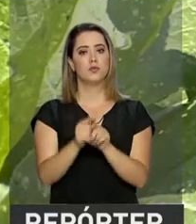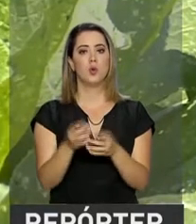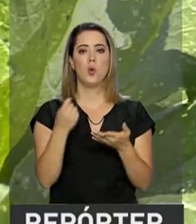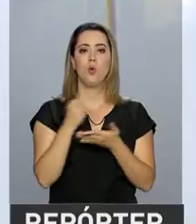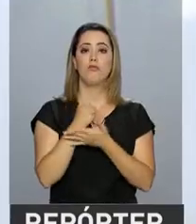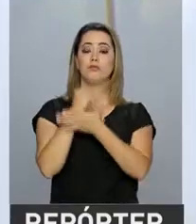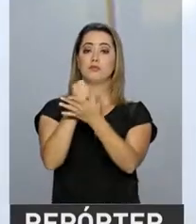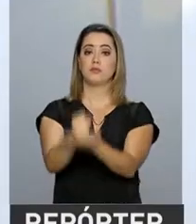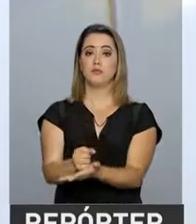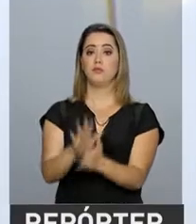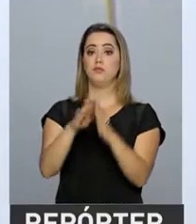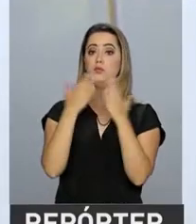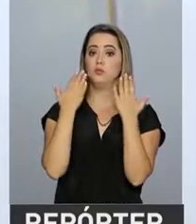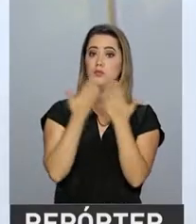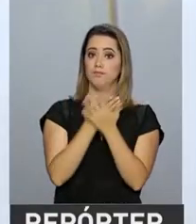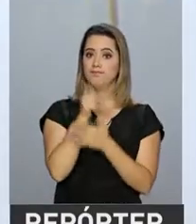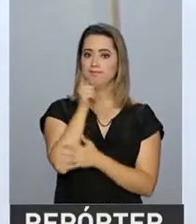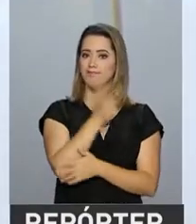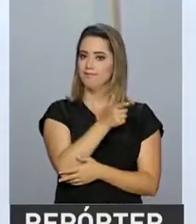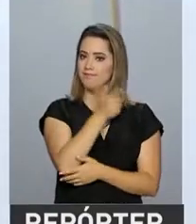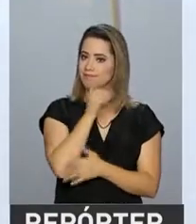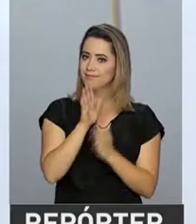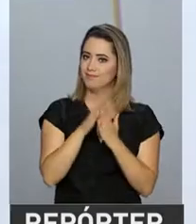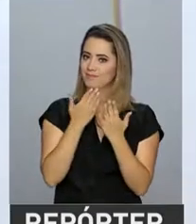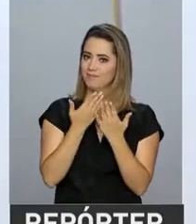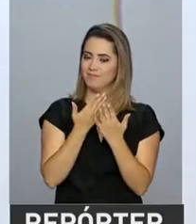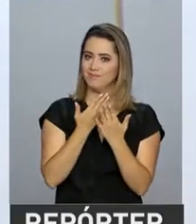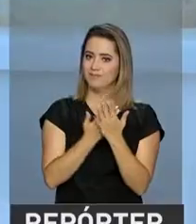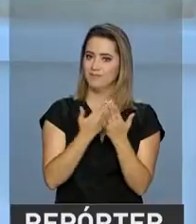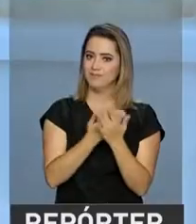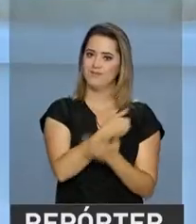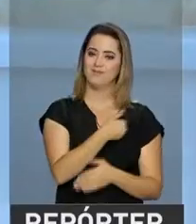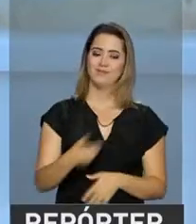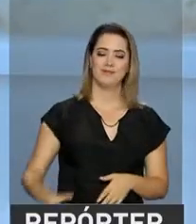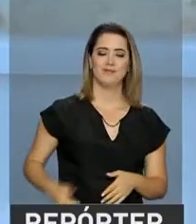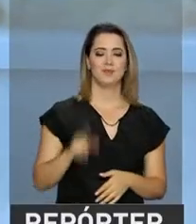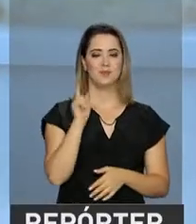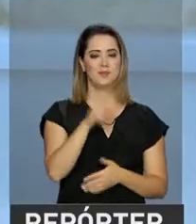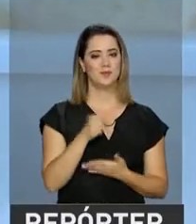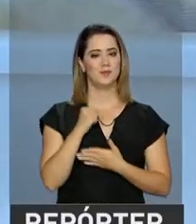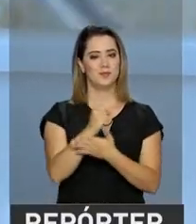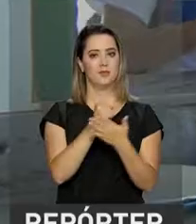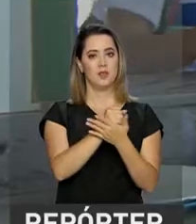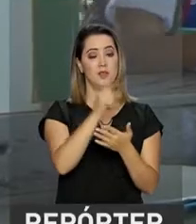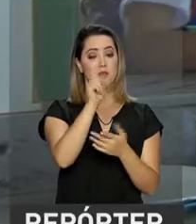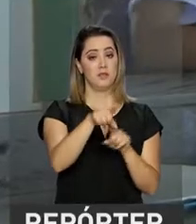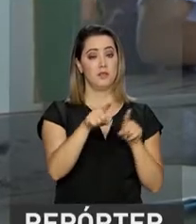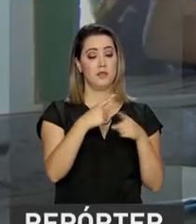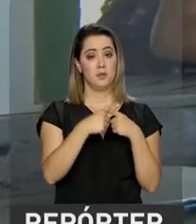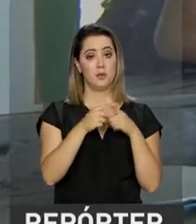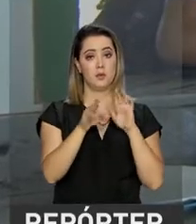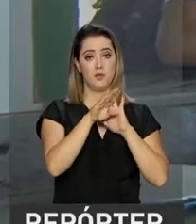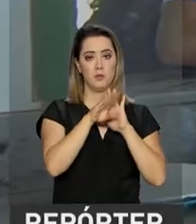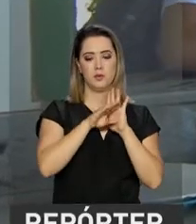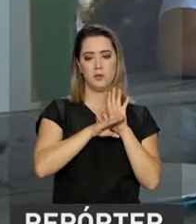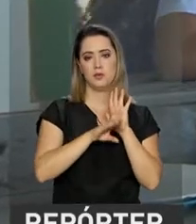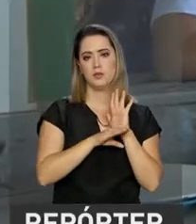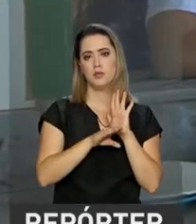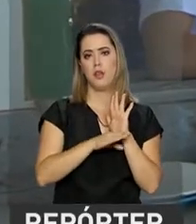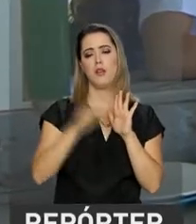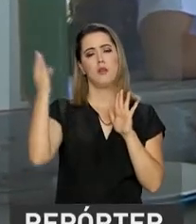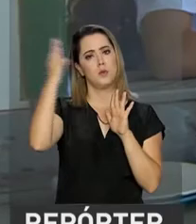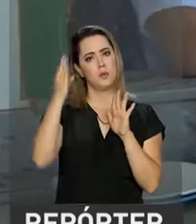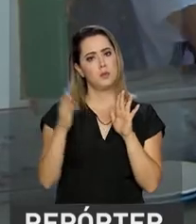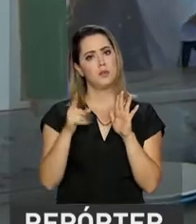especial os pratos das crianças da rede pública de ensino a distribuição é feita graças ao programa nacional de alimentação escolar